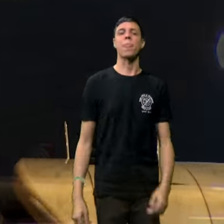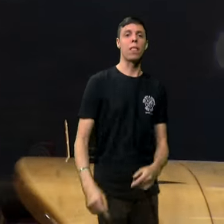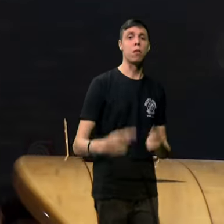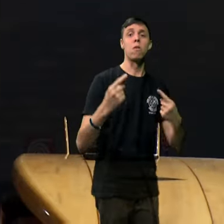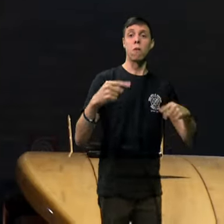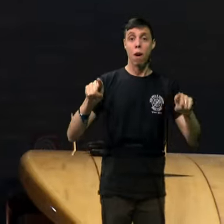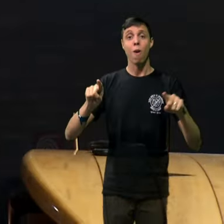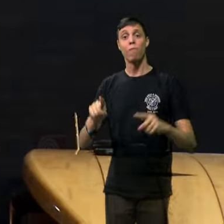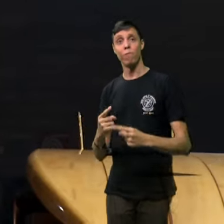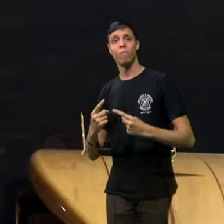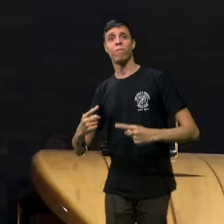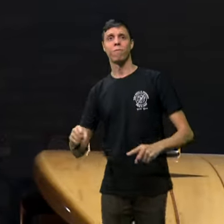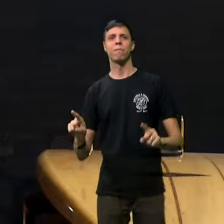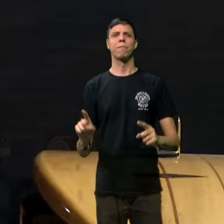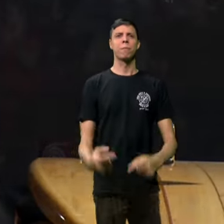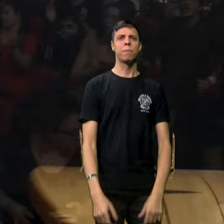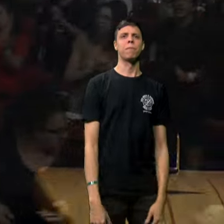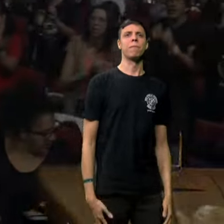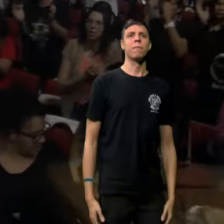Santo.